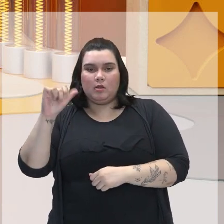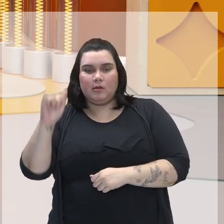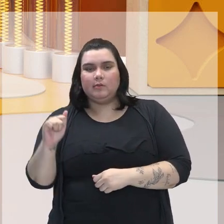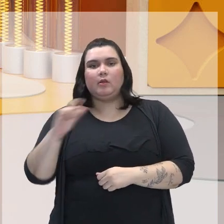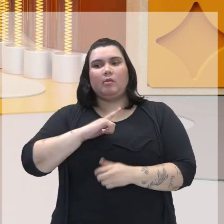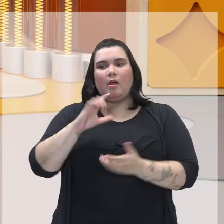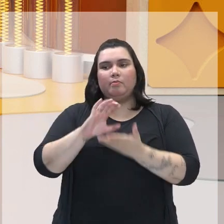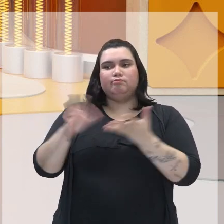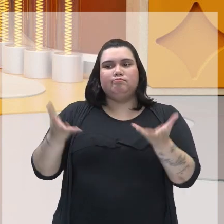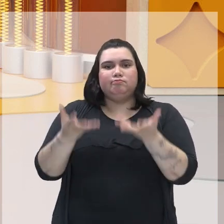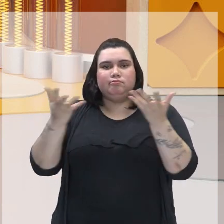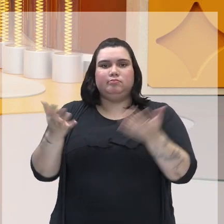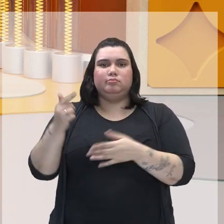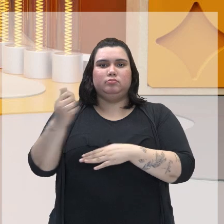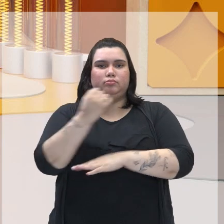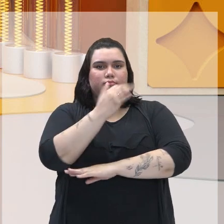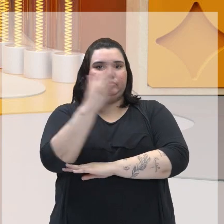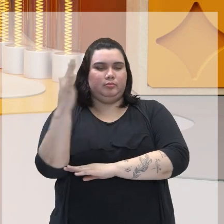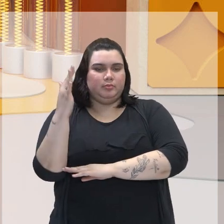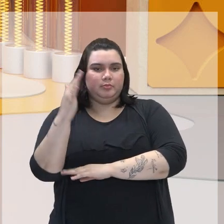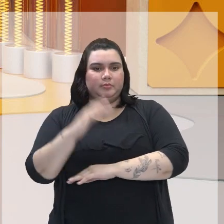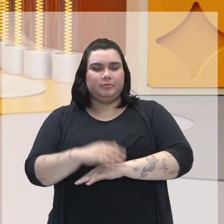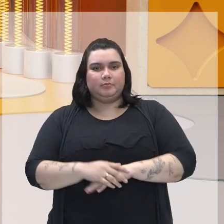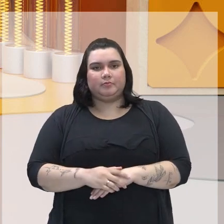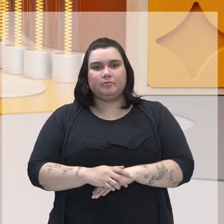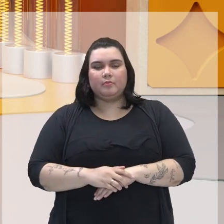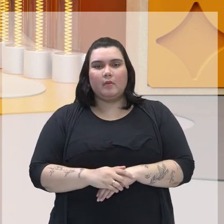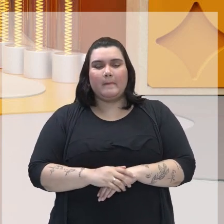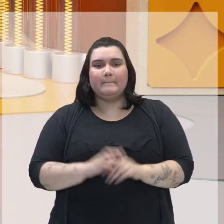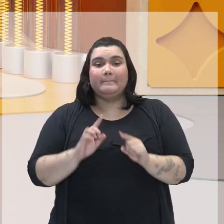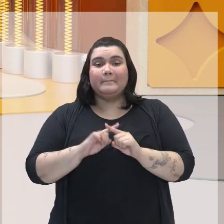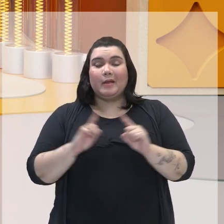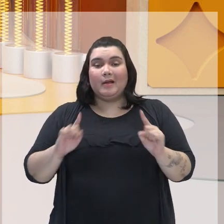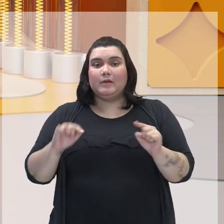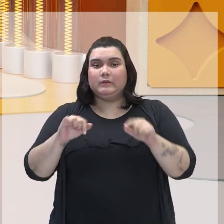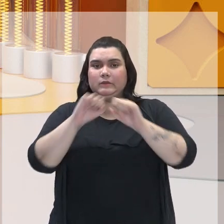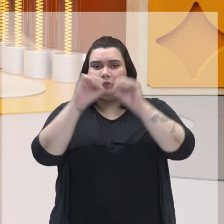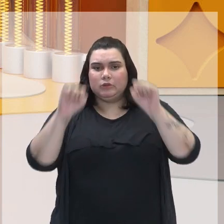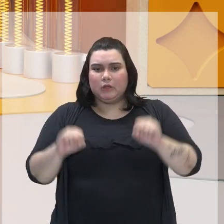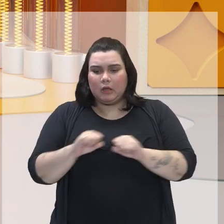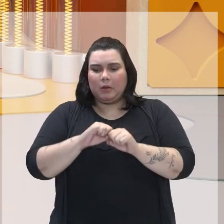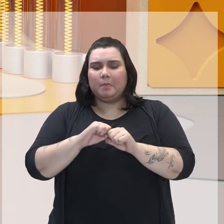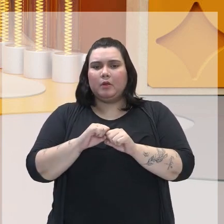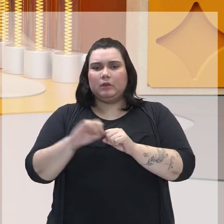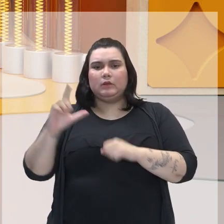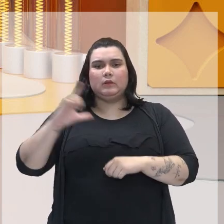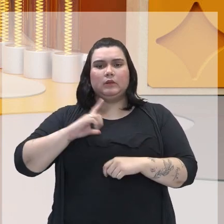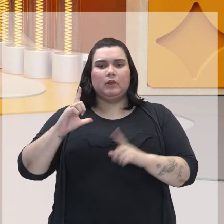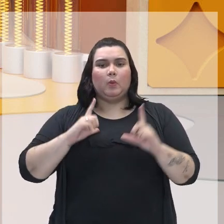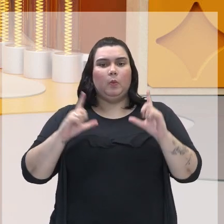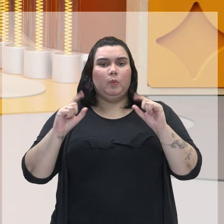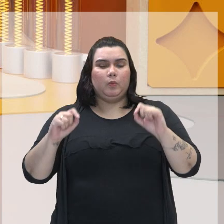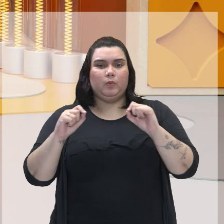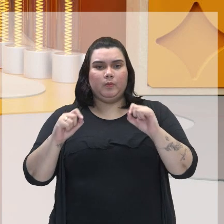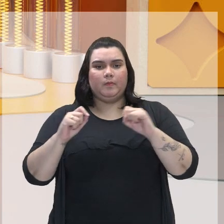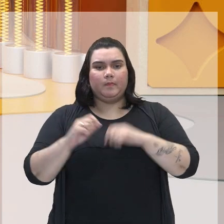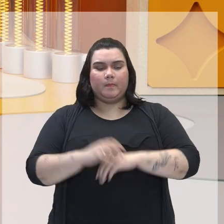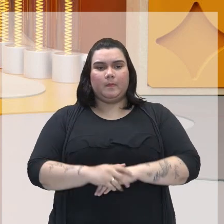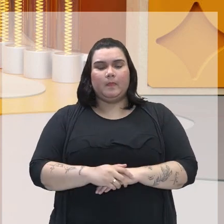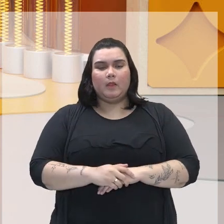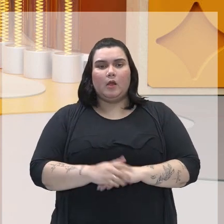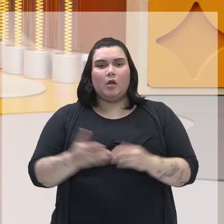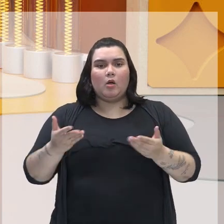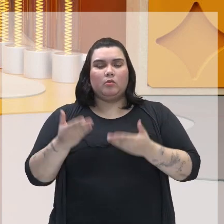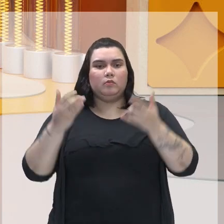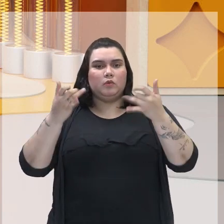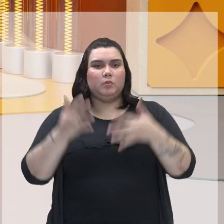e produção de borracha. Mas dentro de todo esse sistema funcionava aí, né, a questão do aviamento, que nós vamos